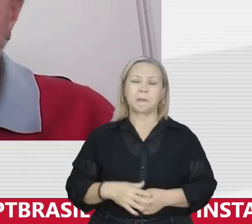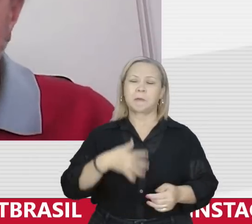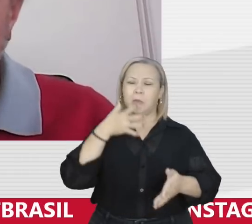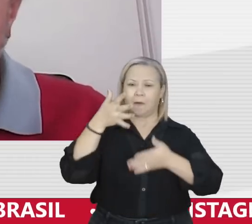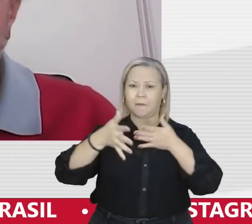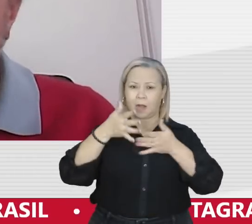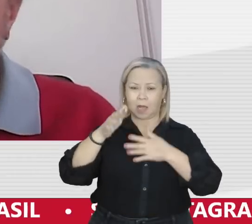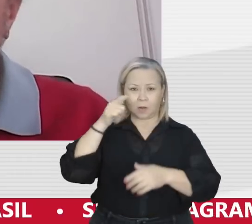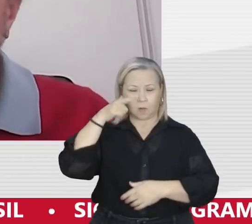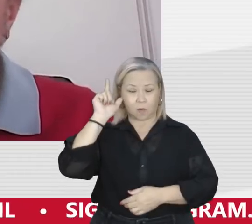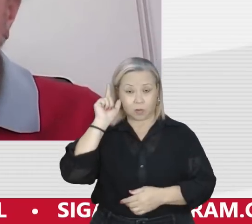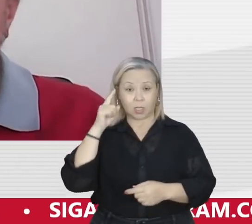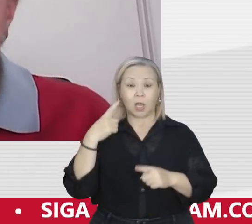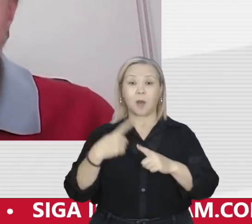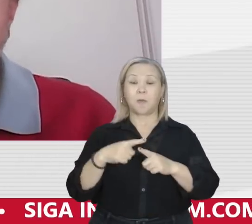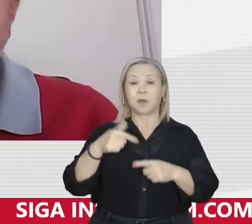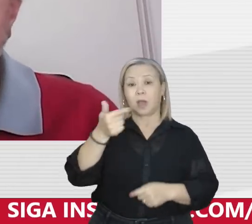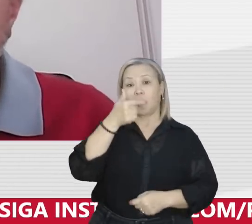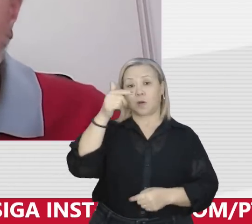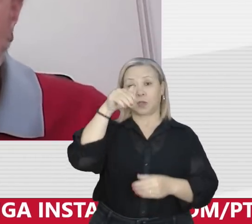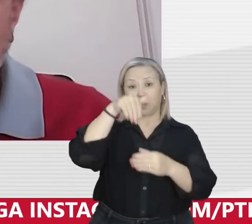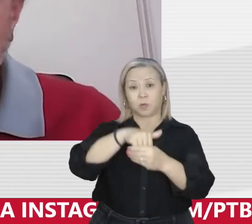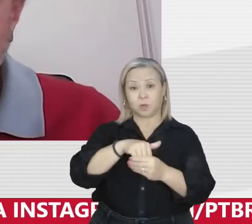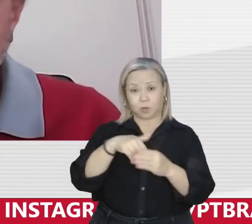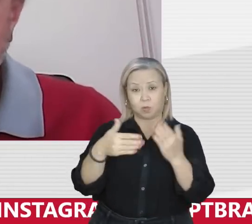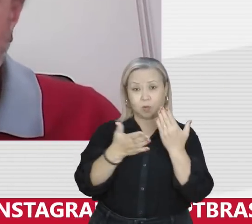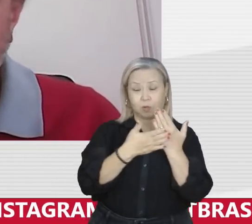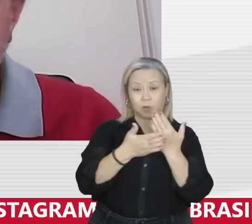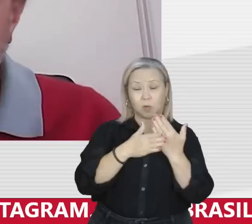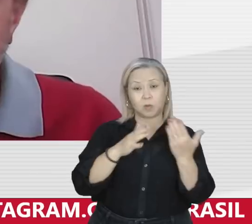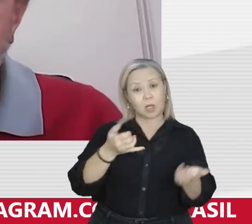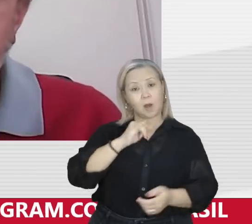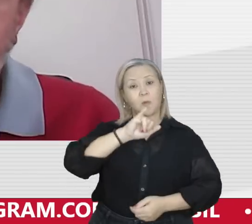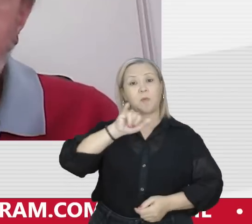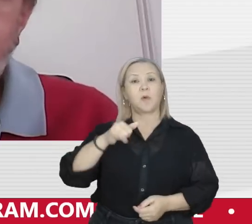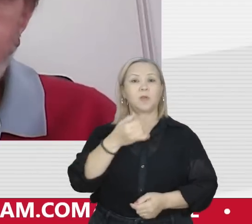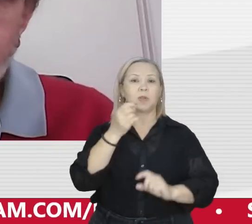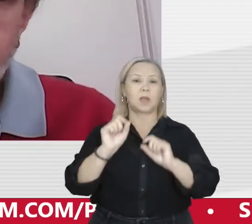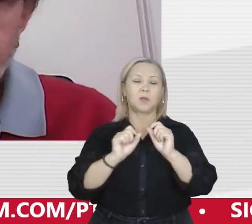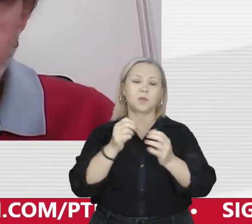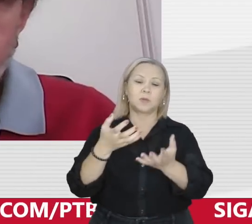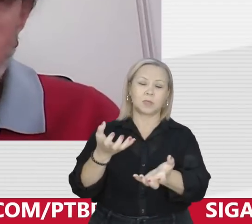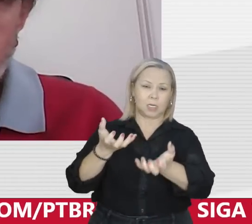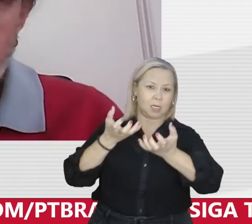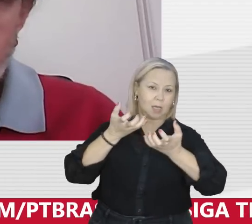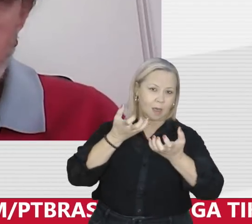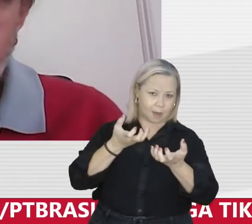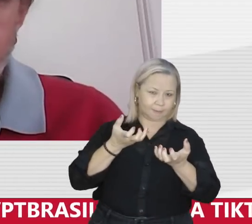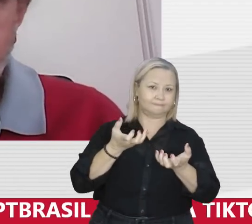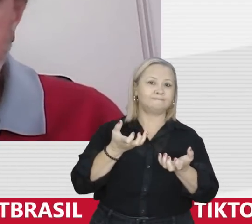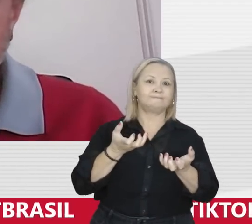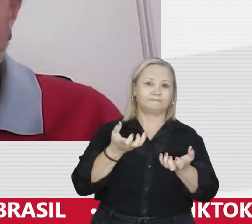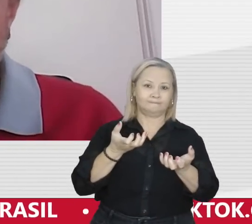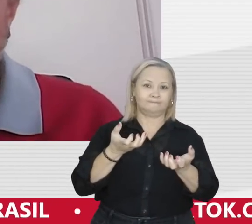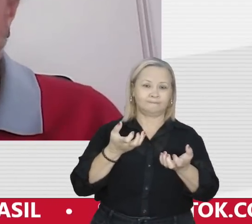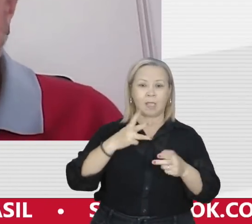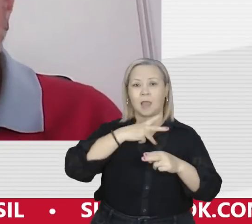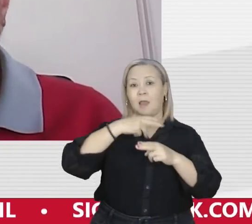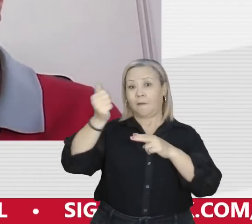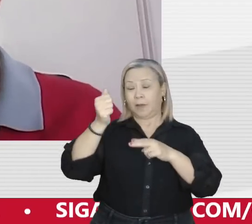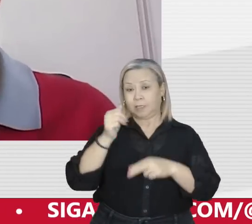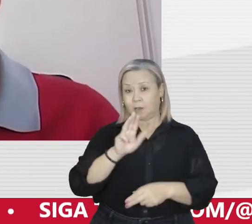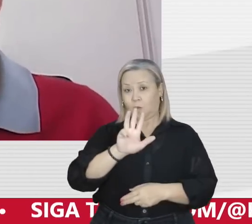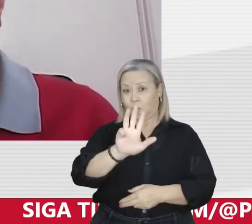o segundo turno hoje representa uma oportunidade dos que querem vencer